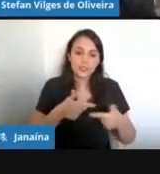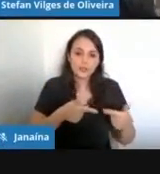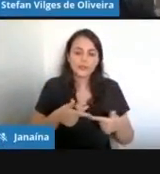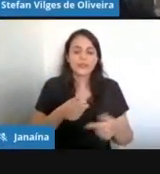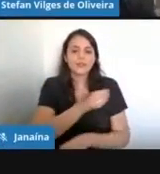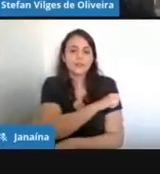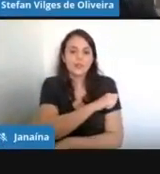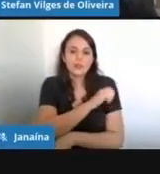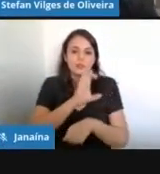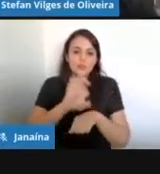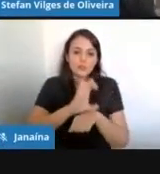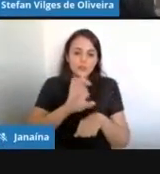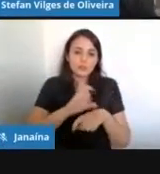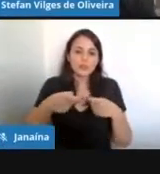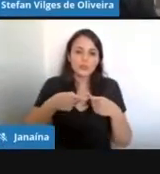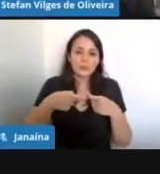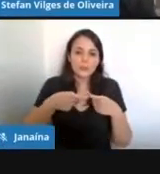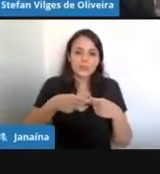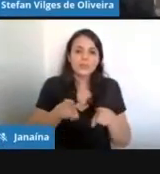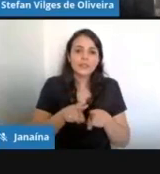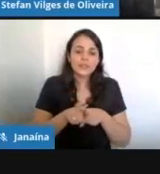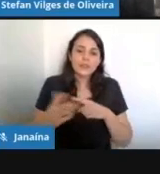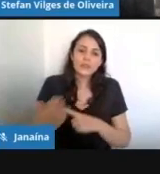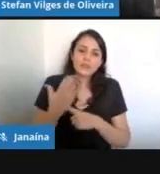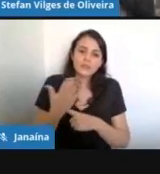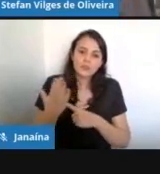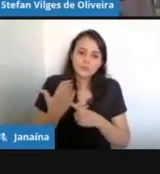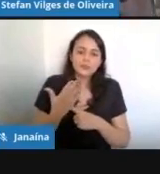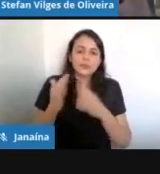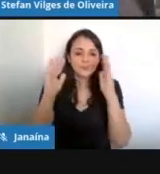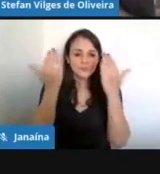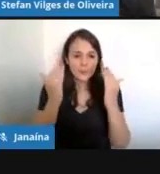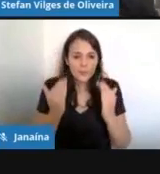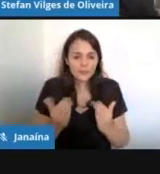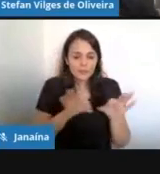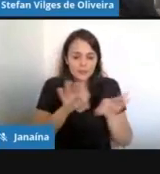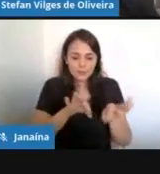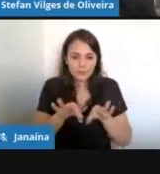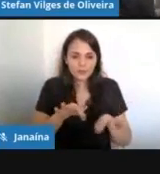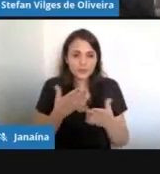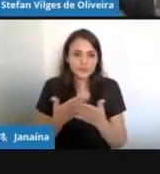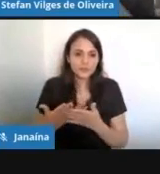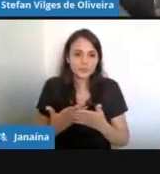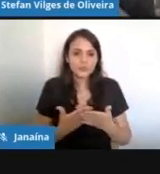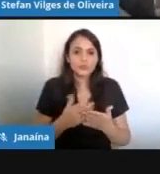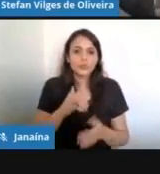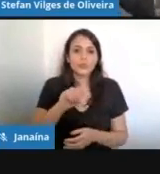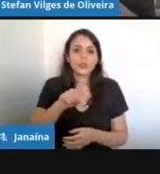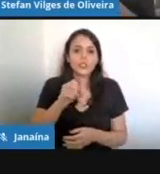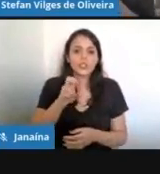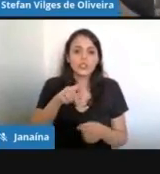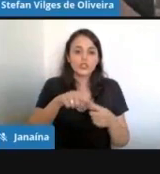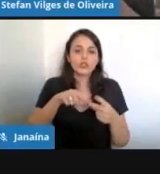aqui do curso da medicina que ajudaram a construir a ideia, a realizar as análises desse estudo, o Igor, o Vinícius e